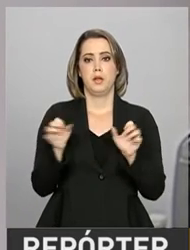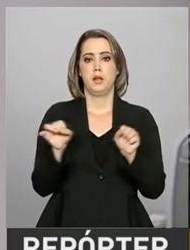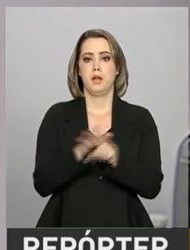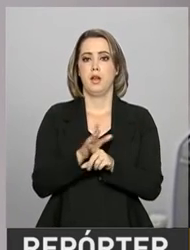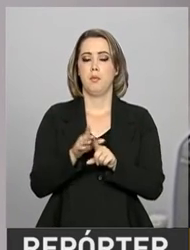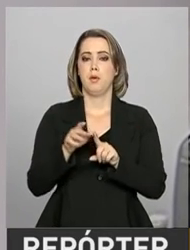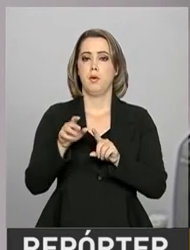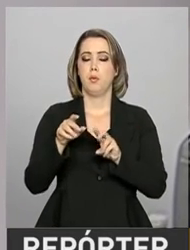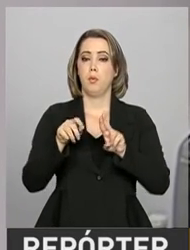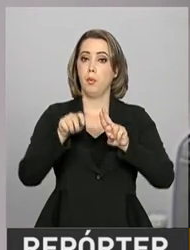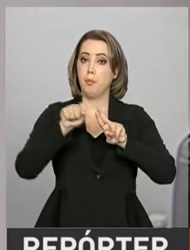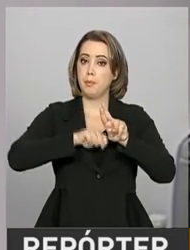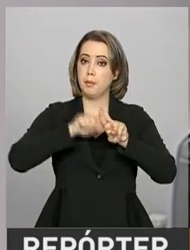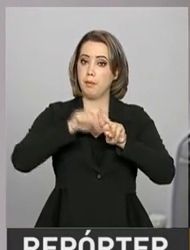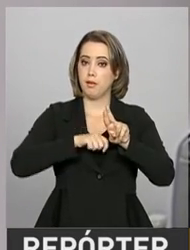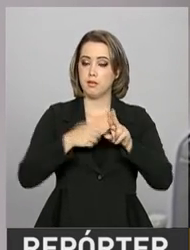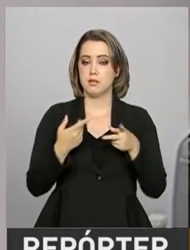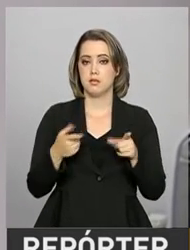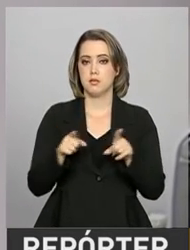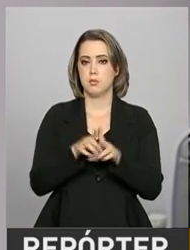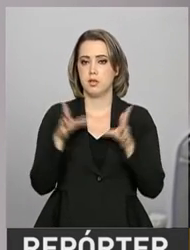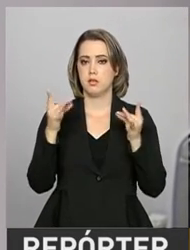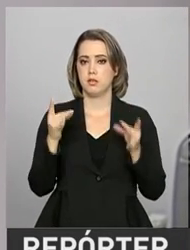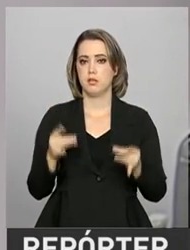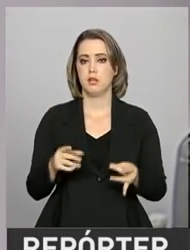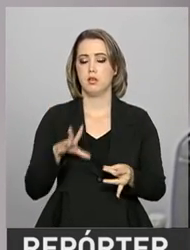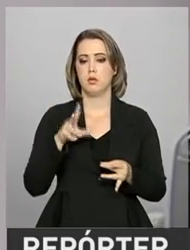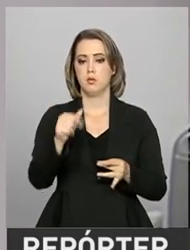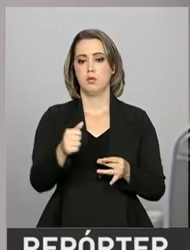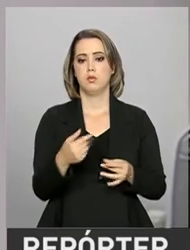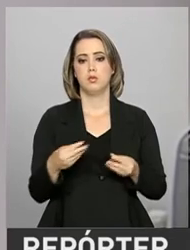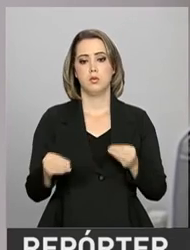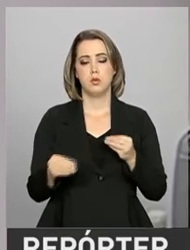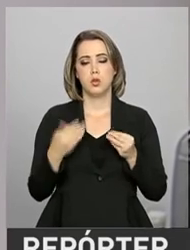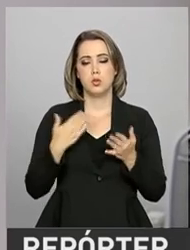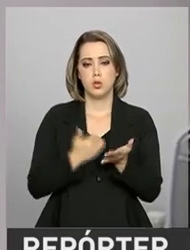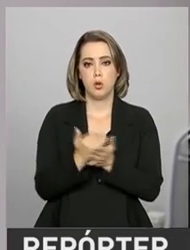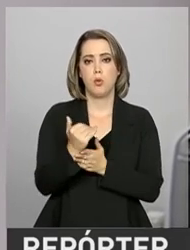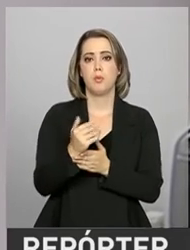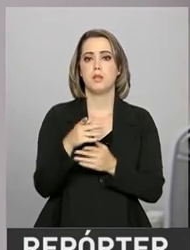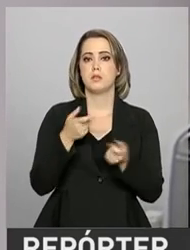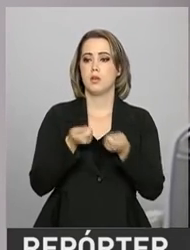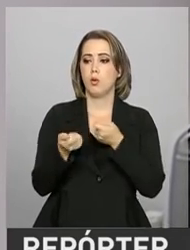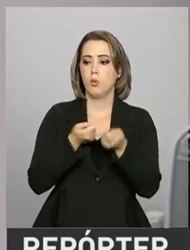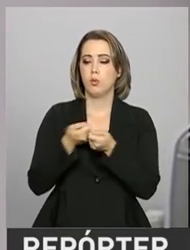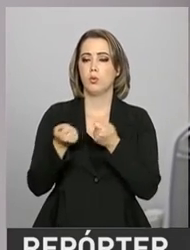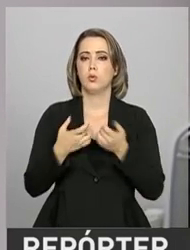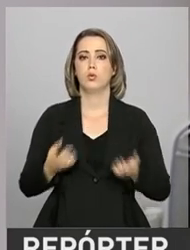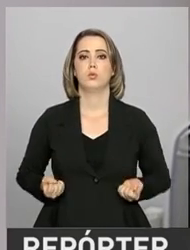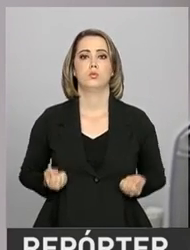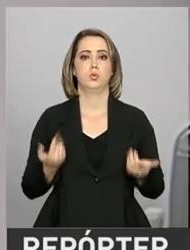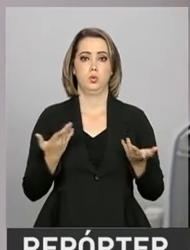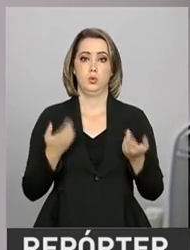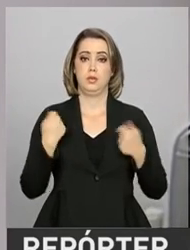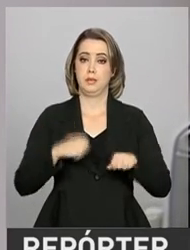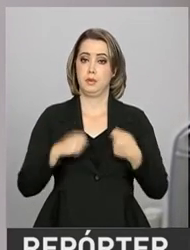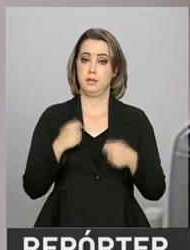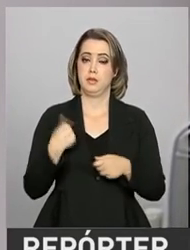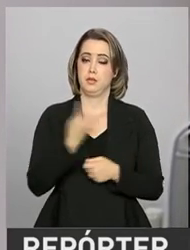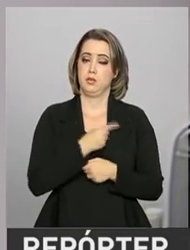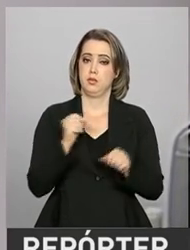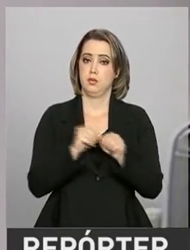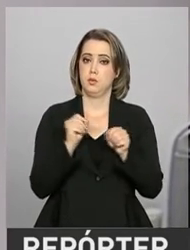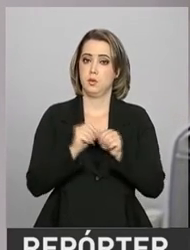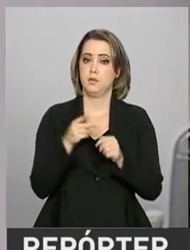para detalhar essas medidas de implementar o contingenciamento equivalente então o que nós estamos fazendo